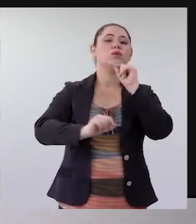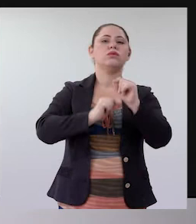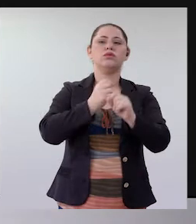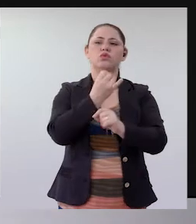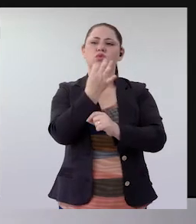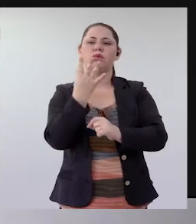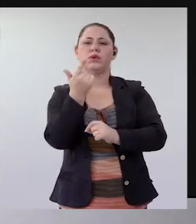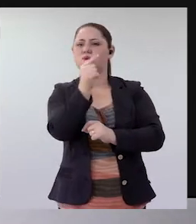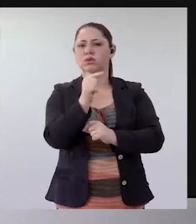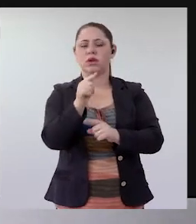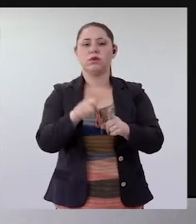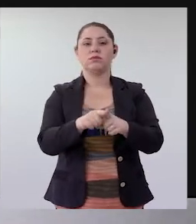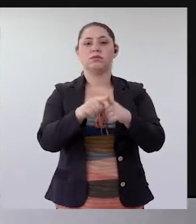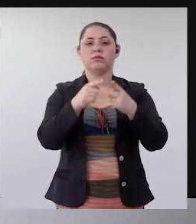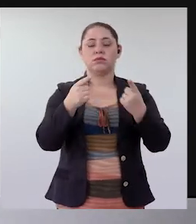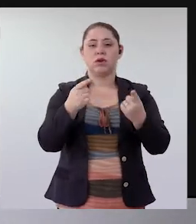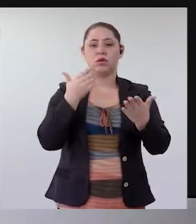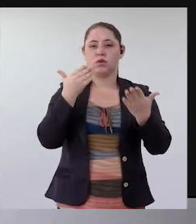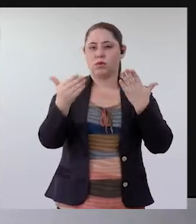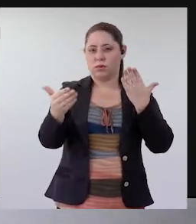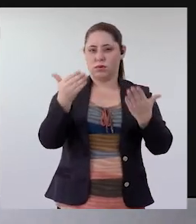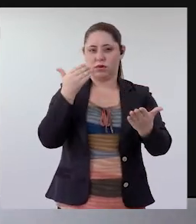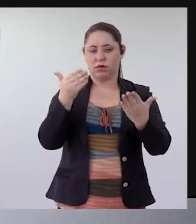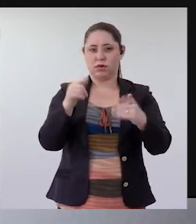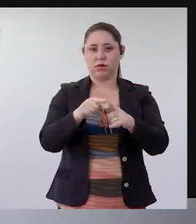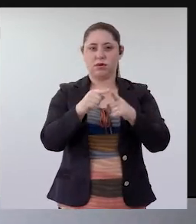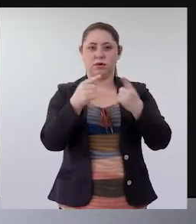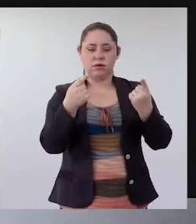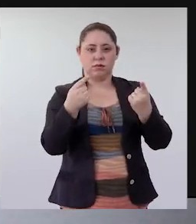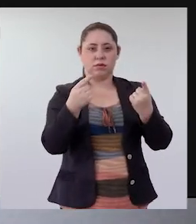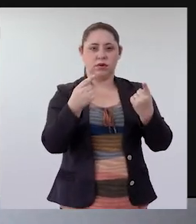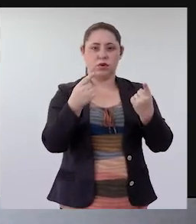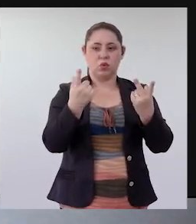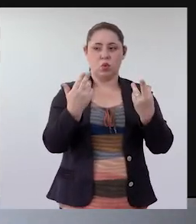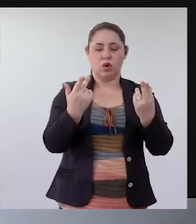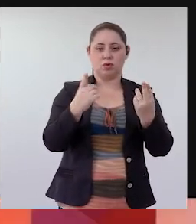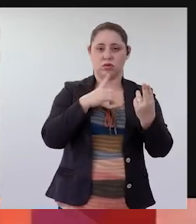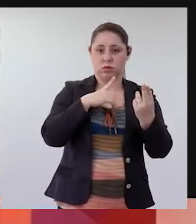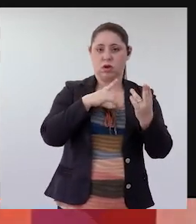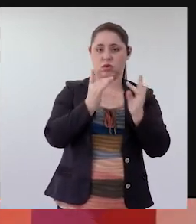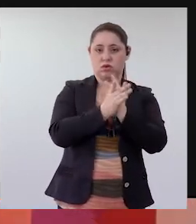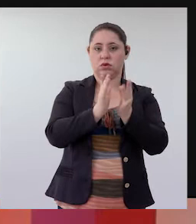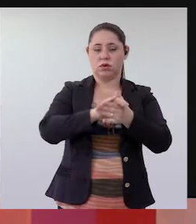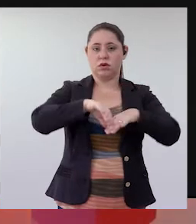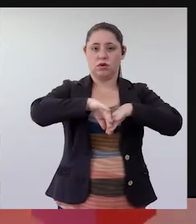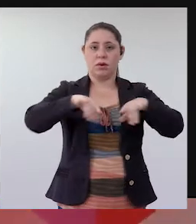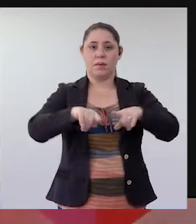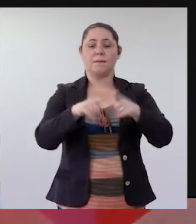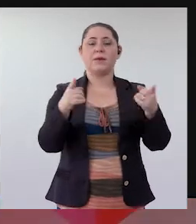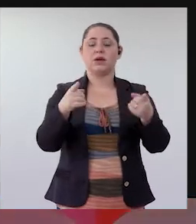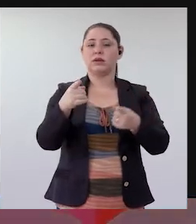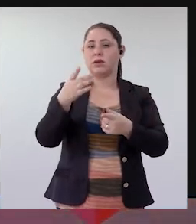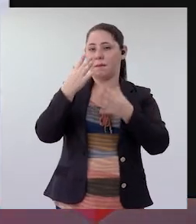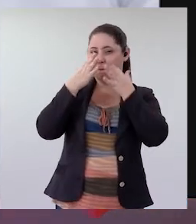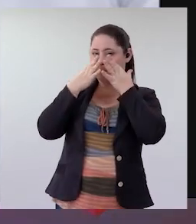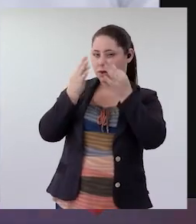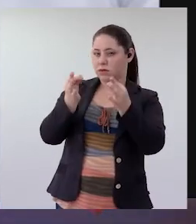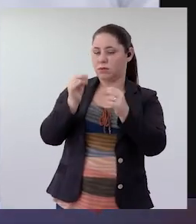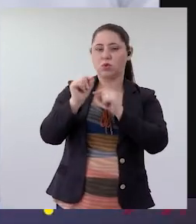tenho dados, não tenho número, né, para fazer um comparativo, assim como a gente tem do divórcio, mas a gente também tem